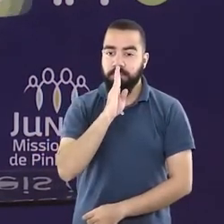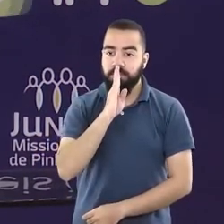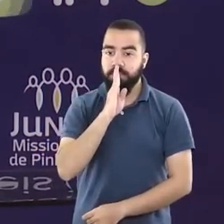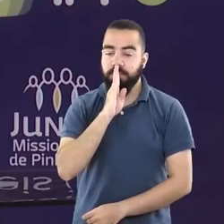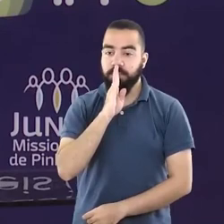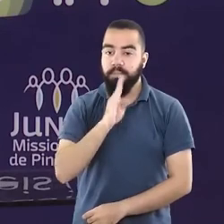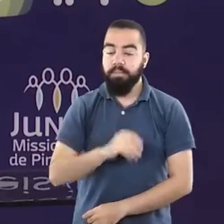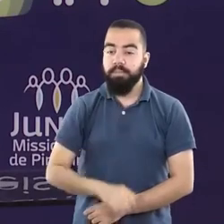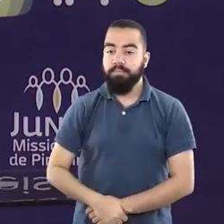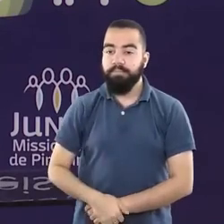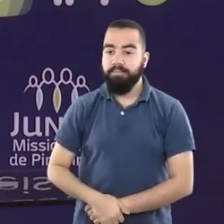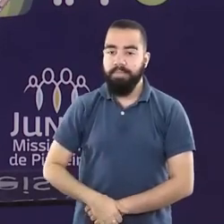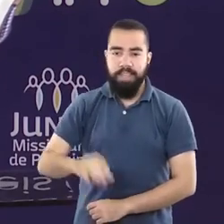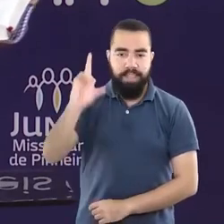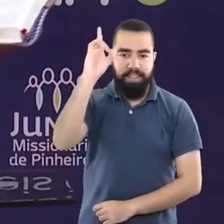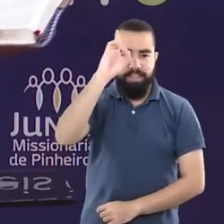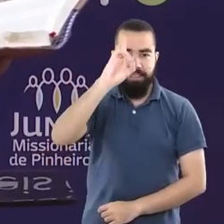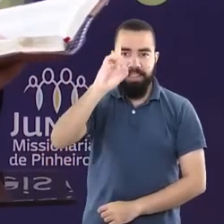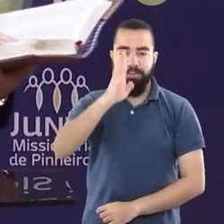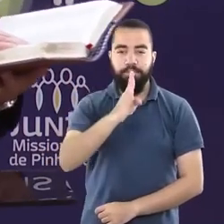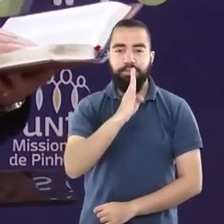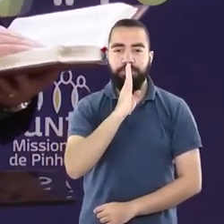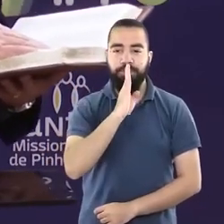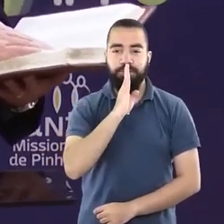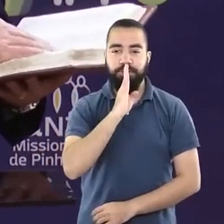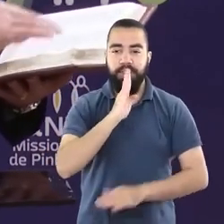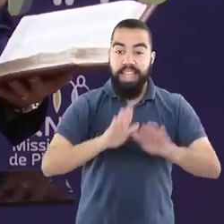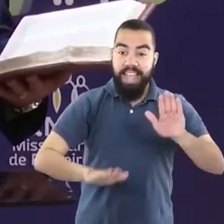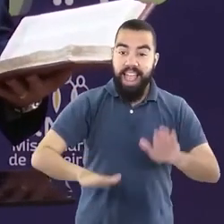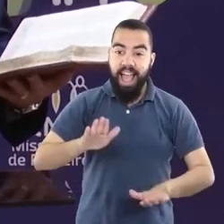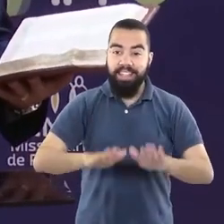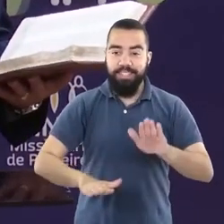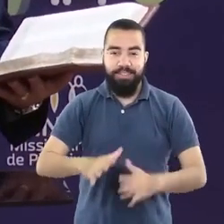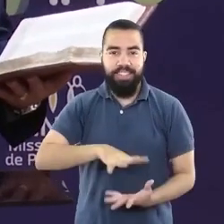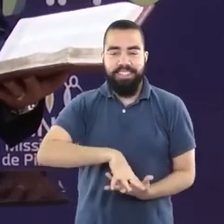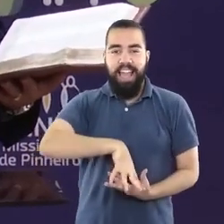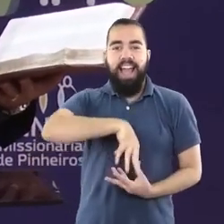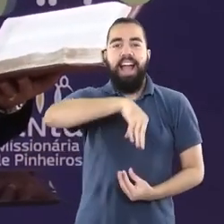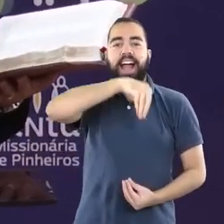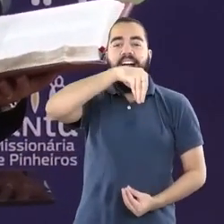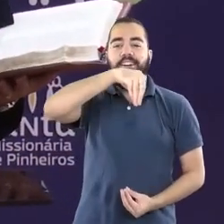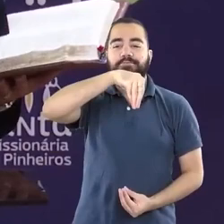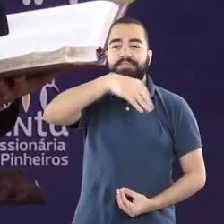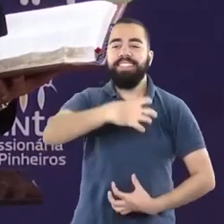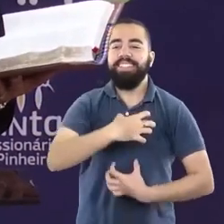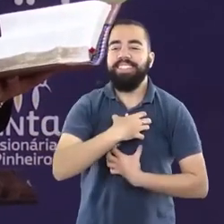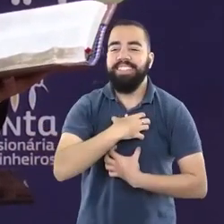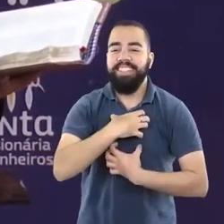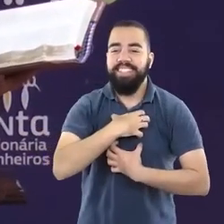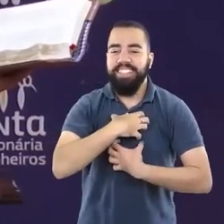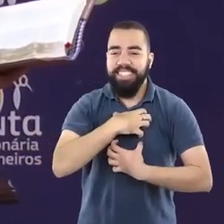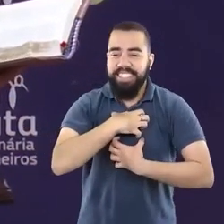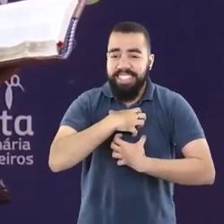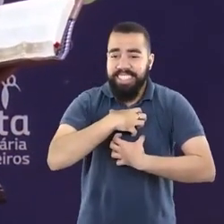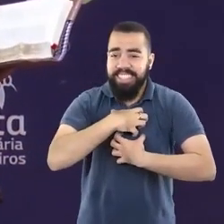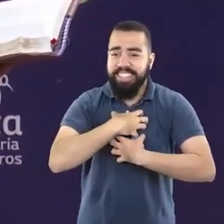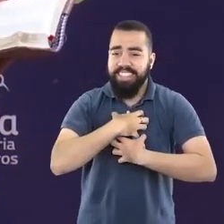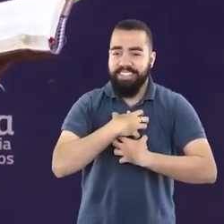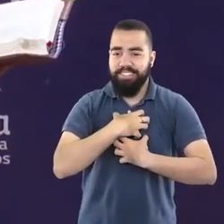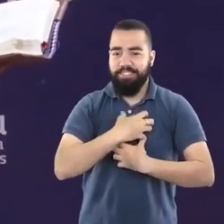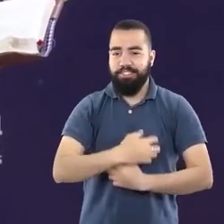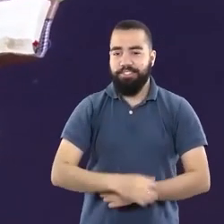de Deus grita mais alto nos ouvidos da nossa alma que o ruído mais barulhento das circunstâncias